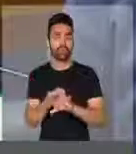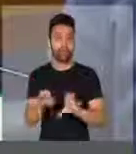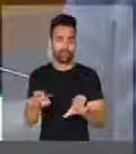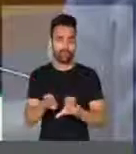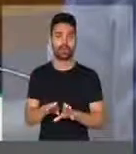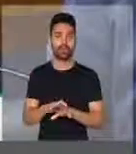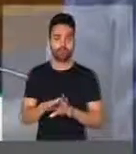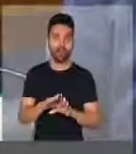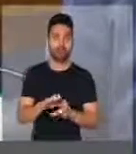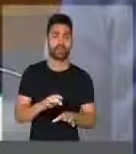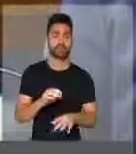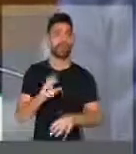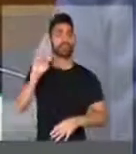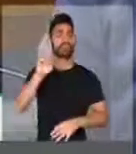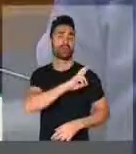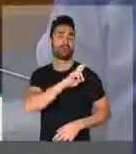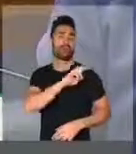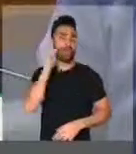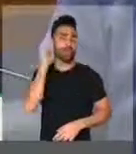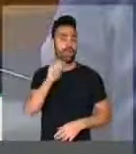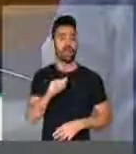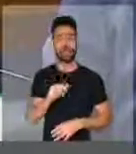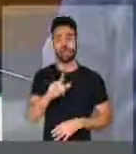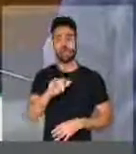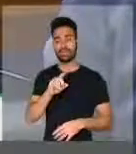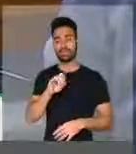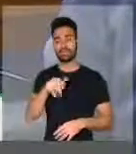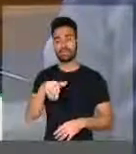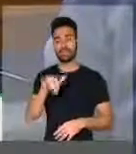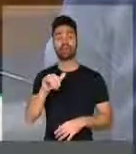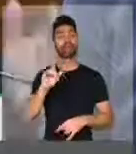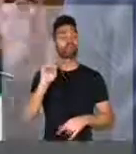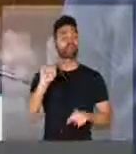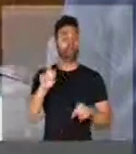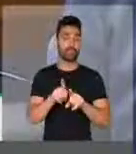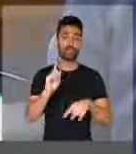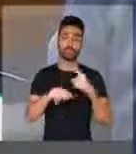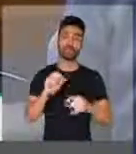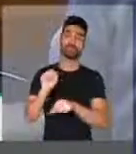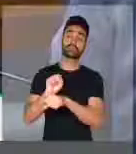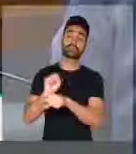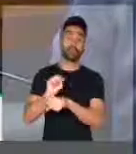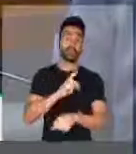aprovada no Senado, relatoria da senadora Litz da Mata, e seguiu para a sanção presidencial,